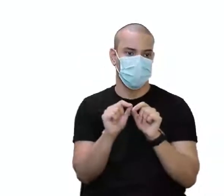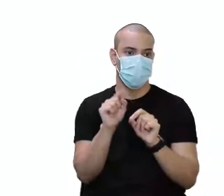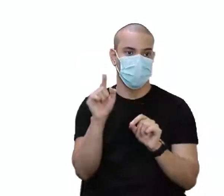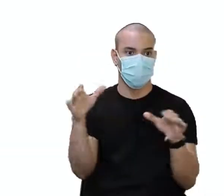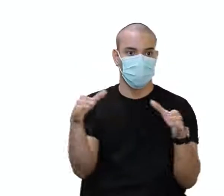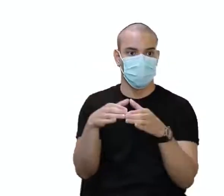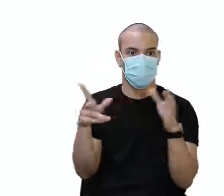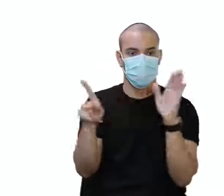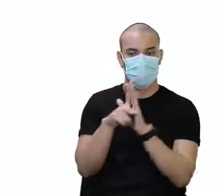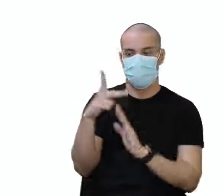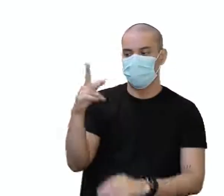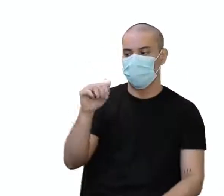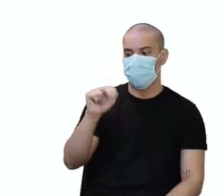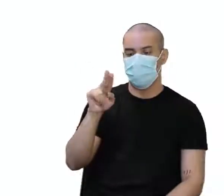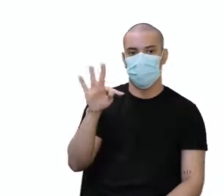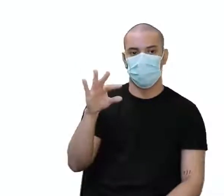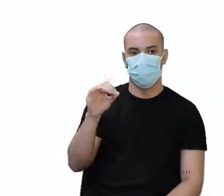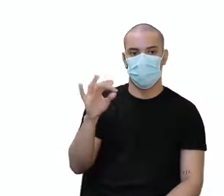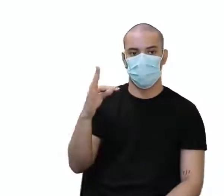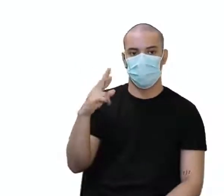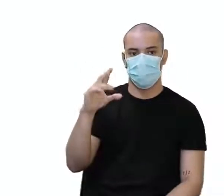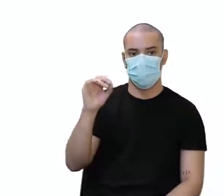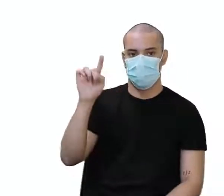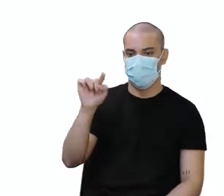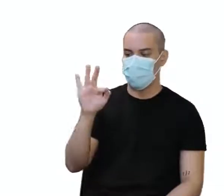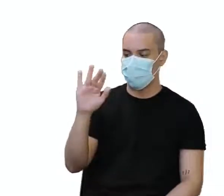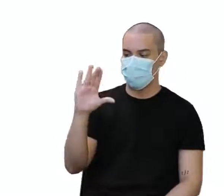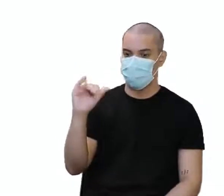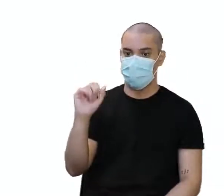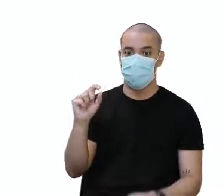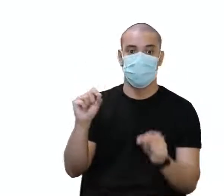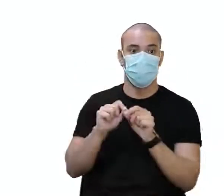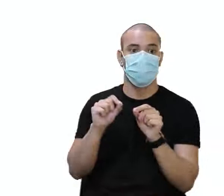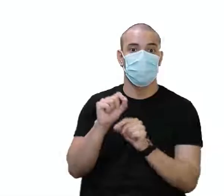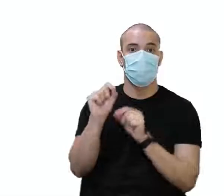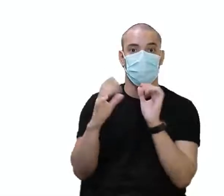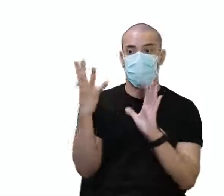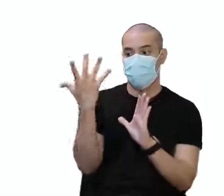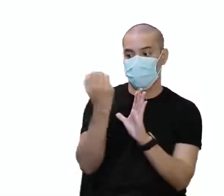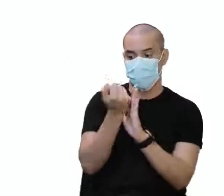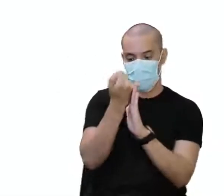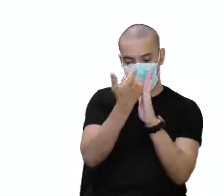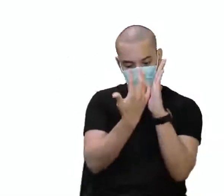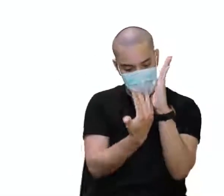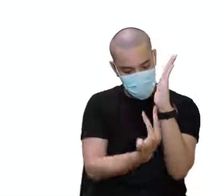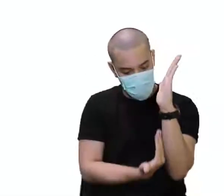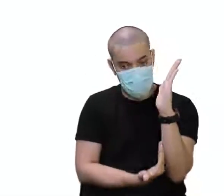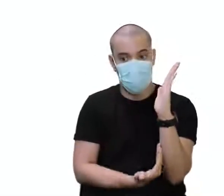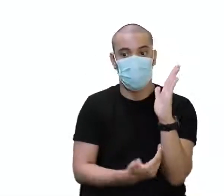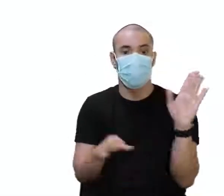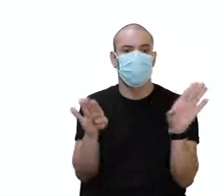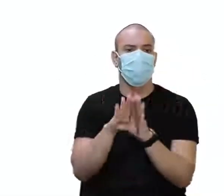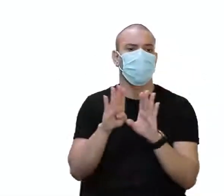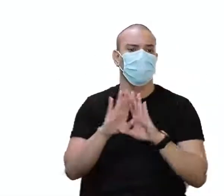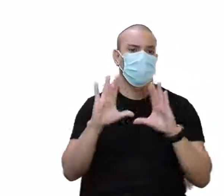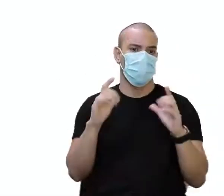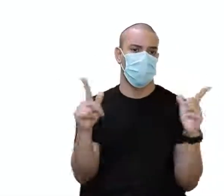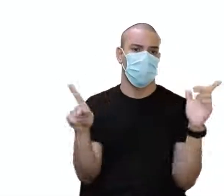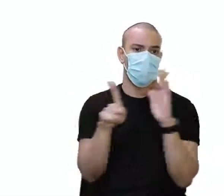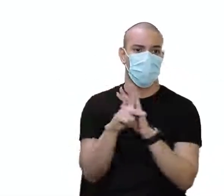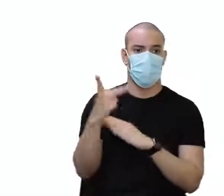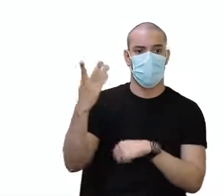seres aqui, autotróficos, ao realizar a fotossíntese. E sendo